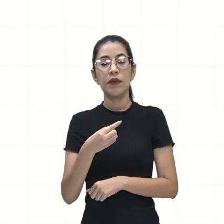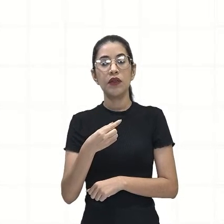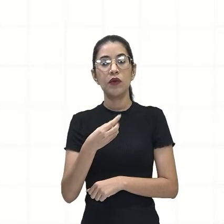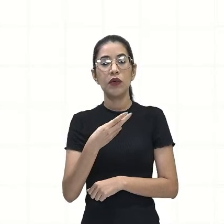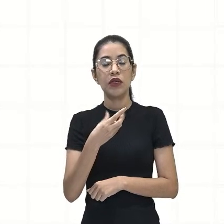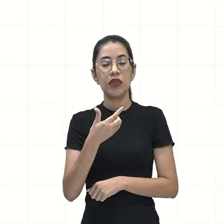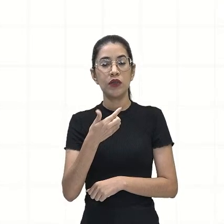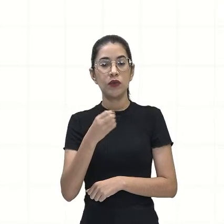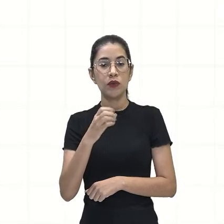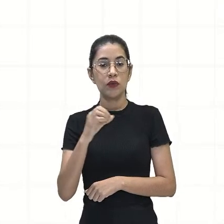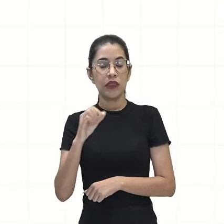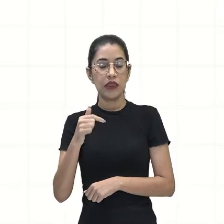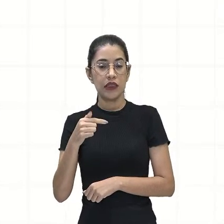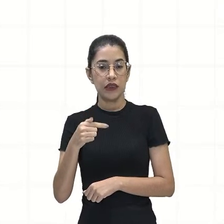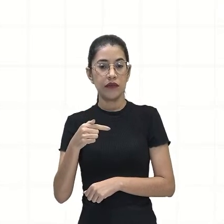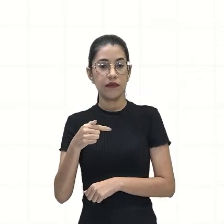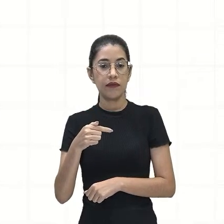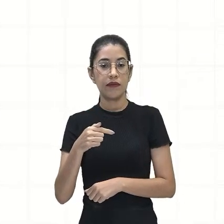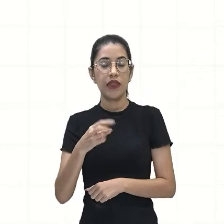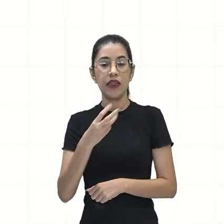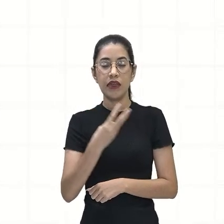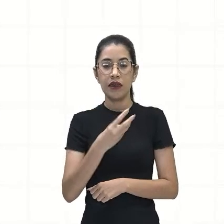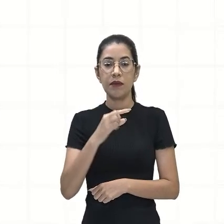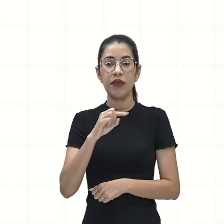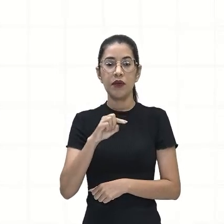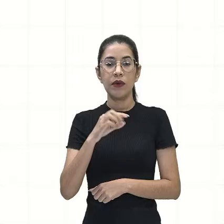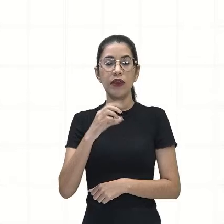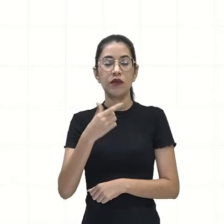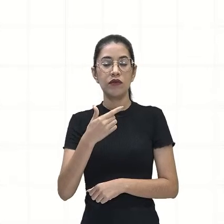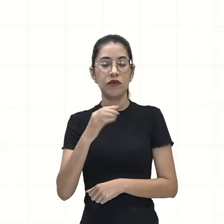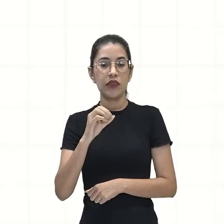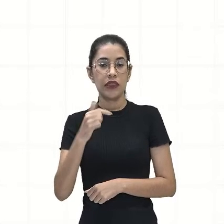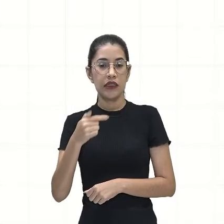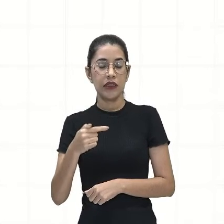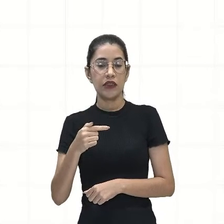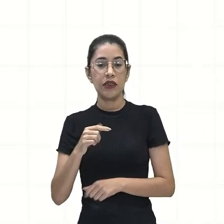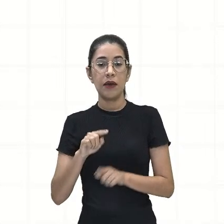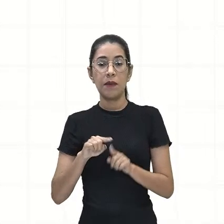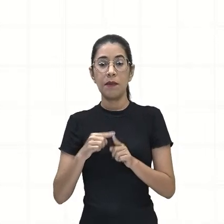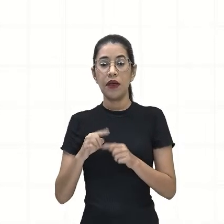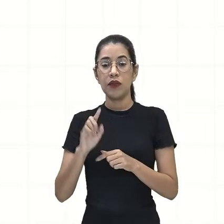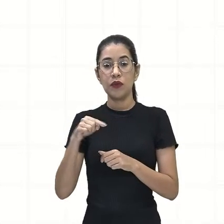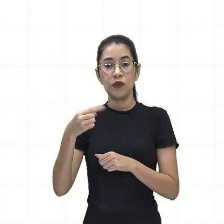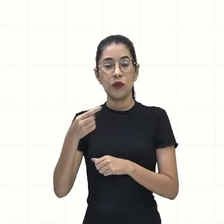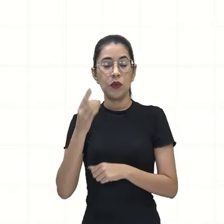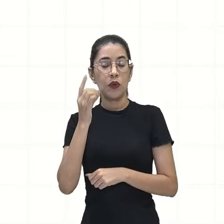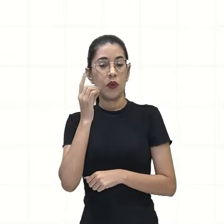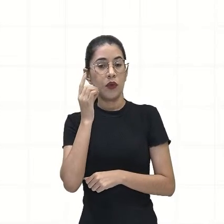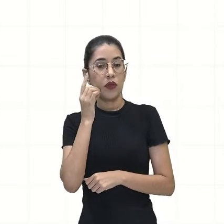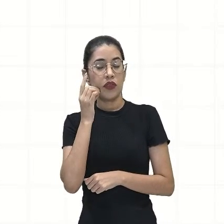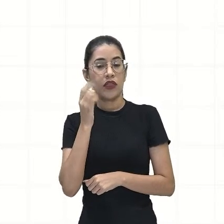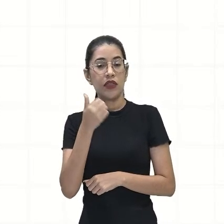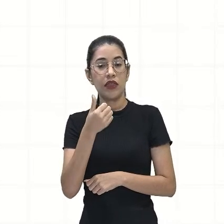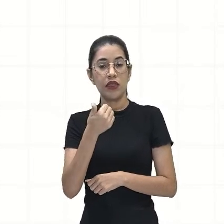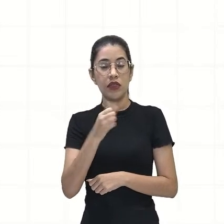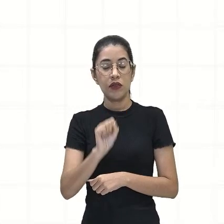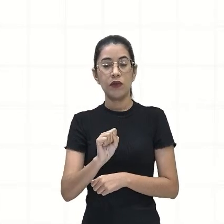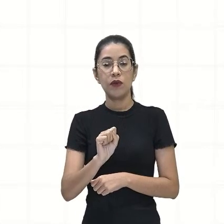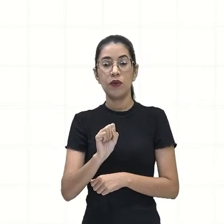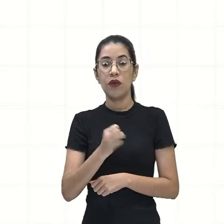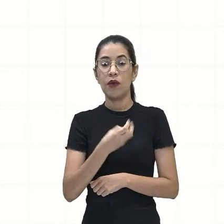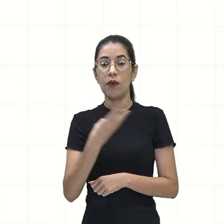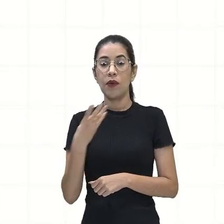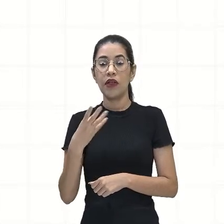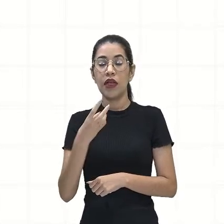3.200 casos confirmados. No outro dia, no dia 18, o total de casos, né, nesse